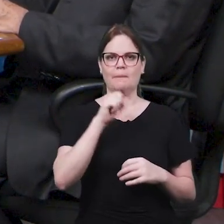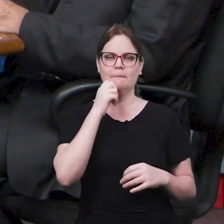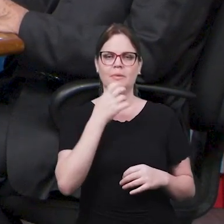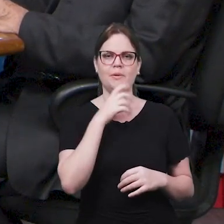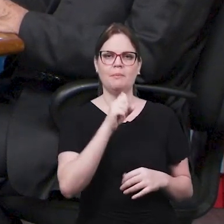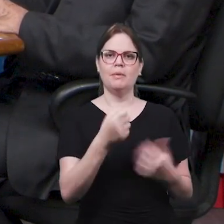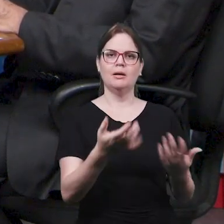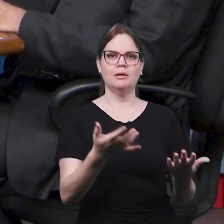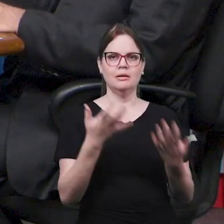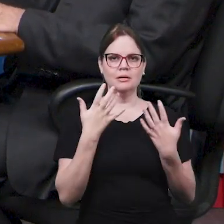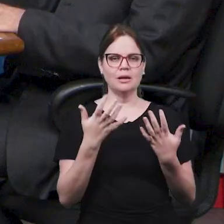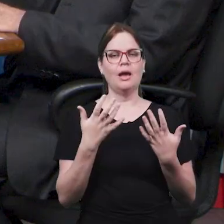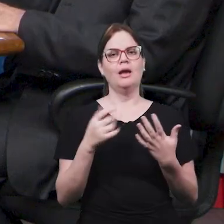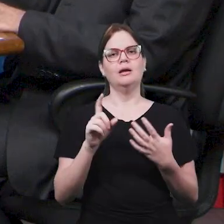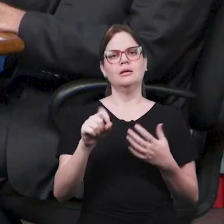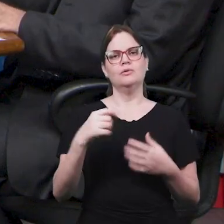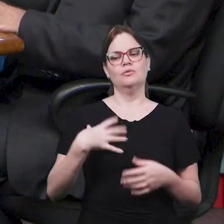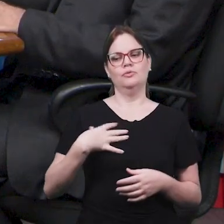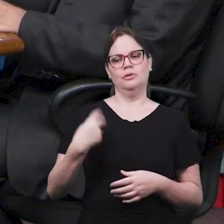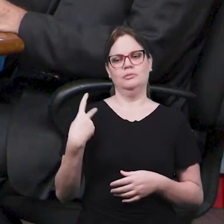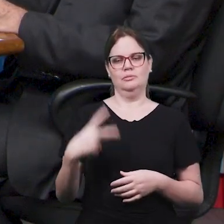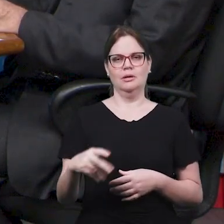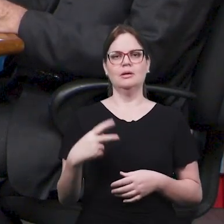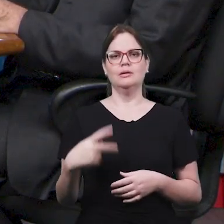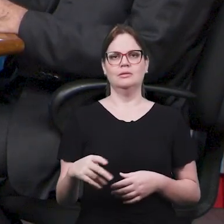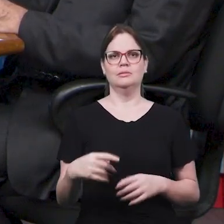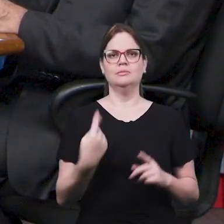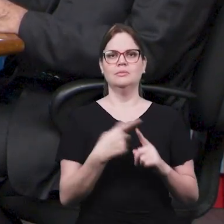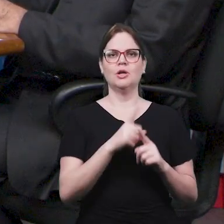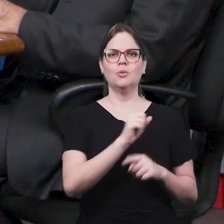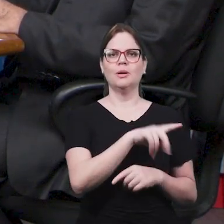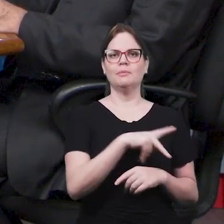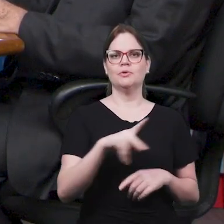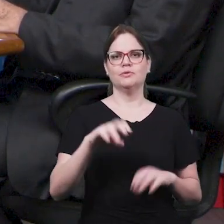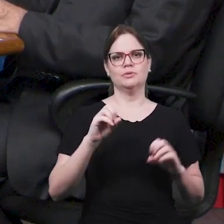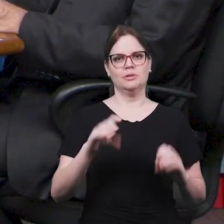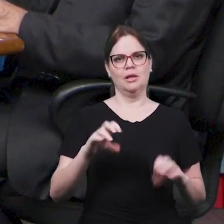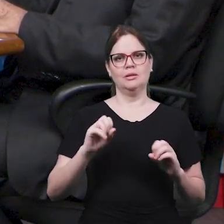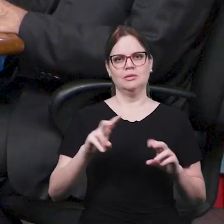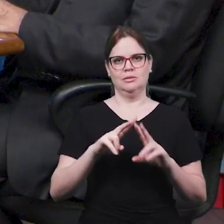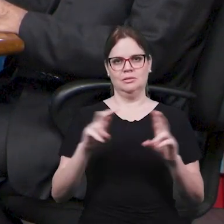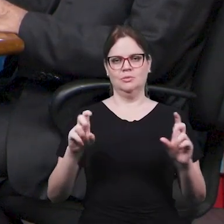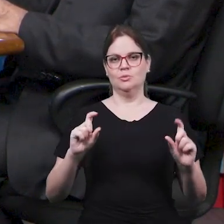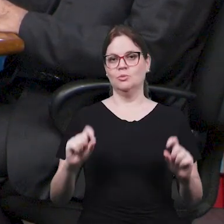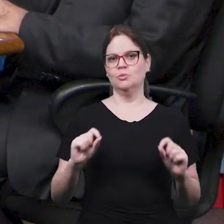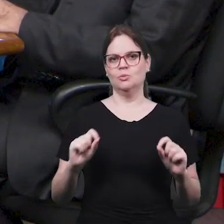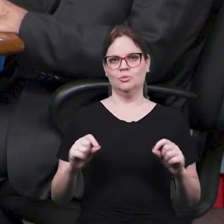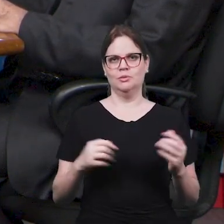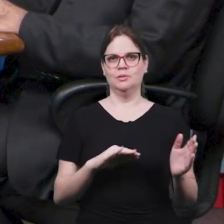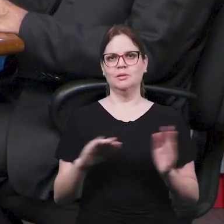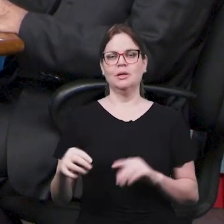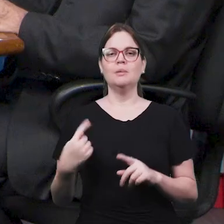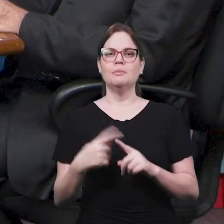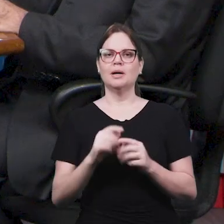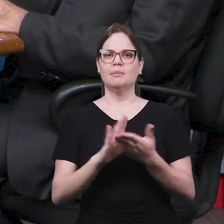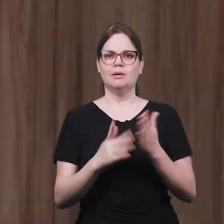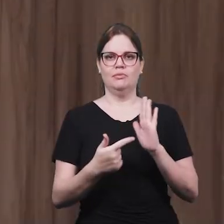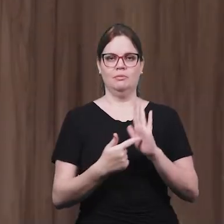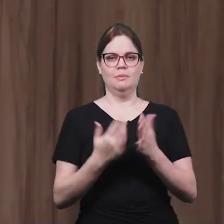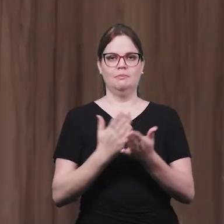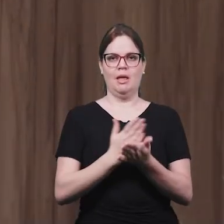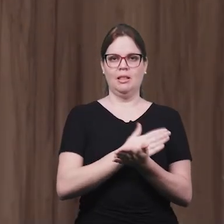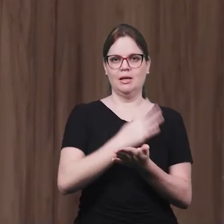né? Em relação ao que elas estão refletindo para eles em termos de ensino, né? A palavra diz, em parte conhecemos, né? Em